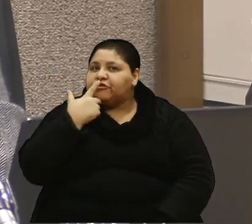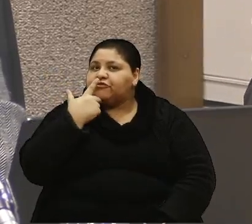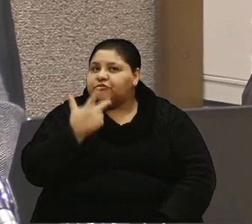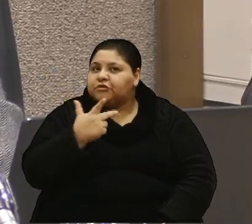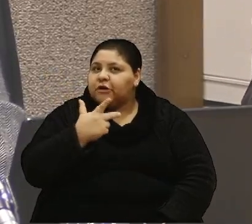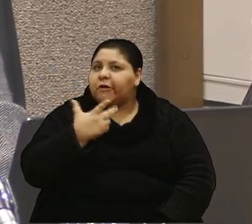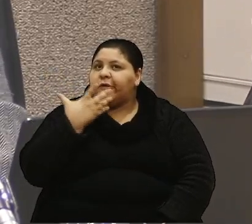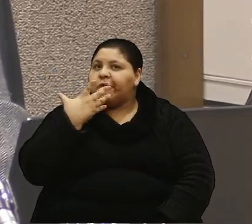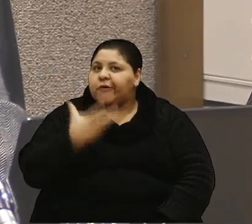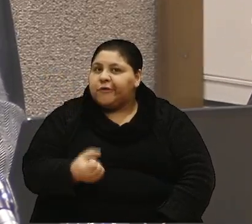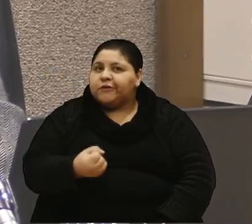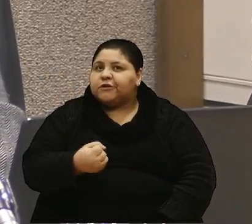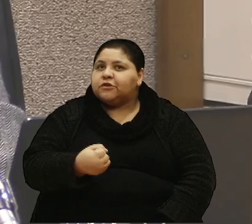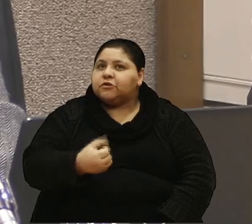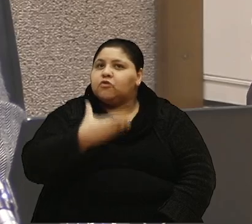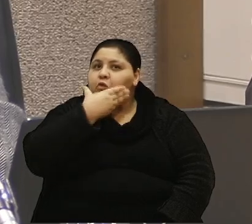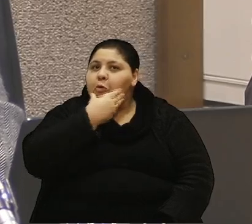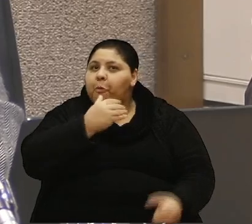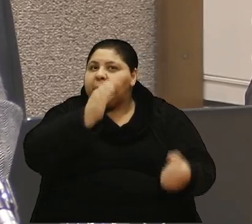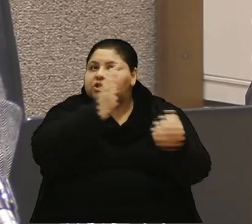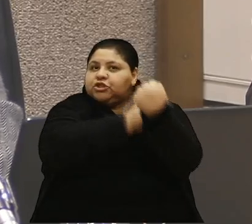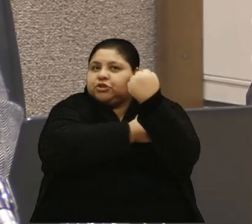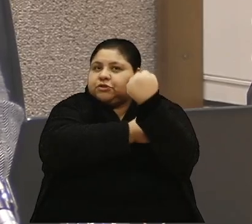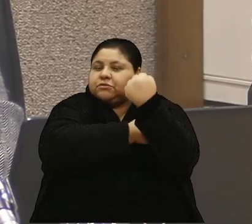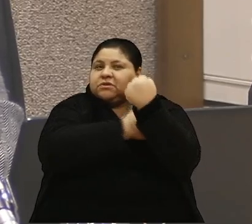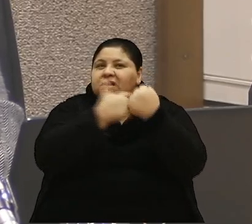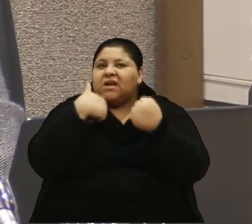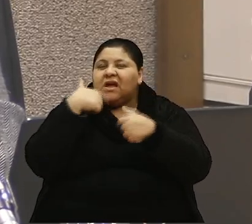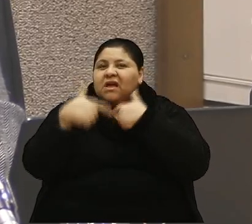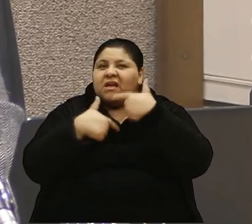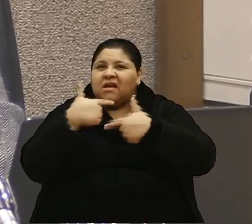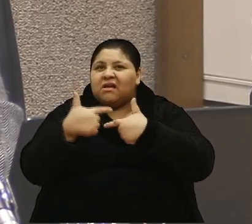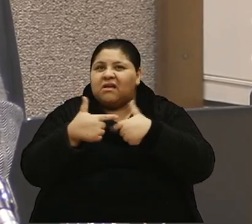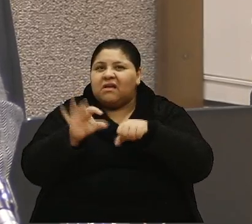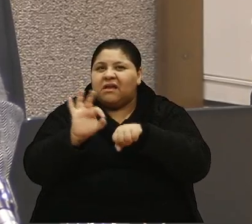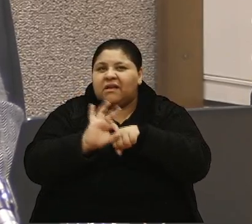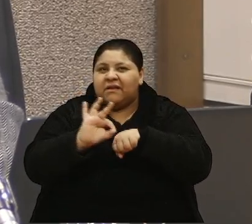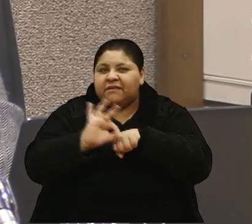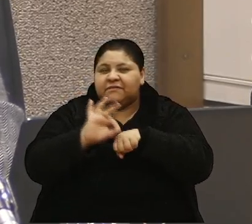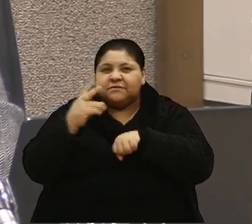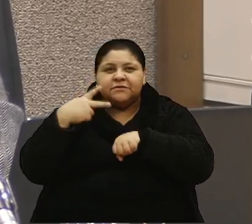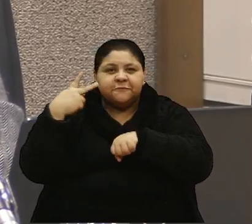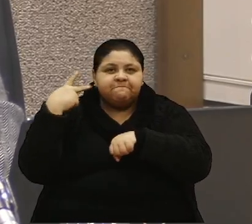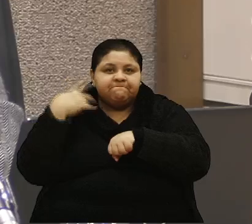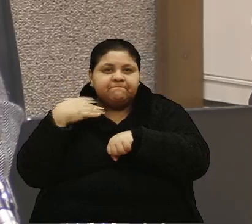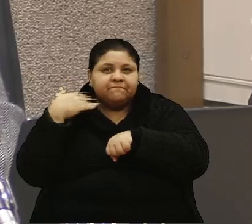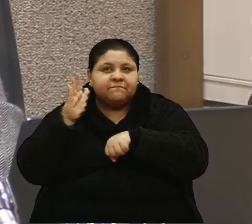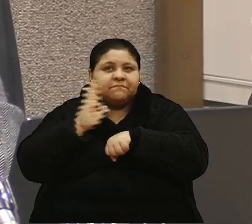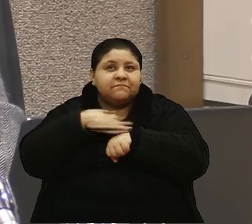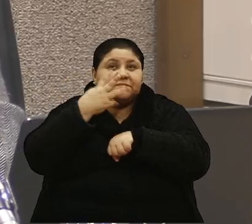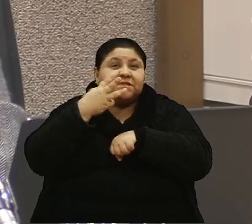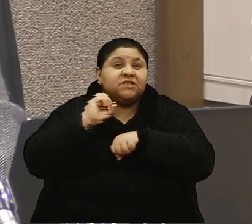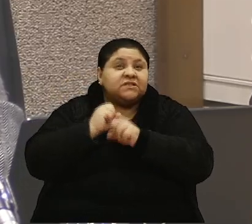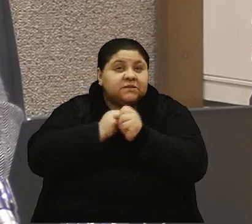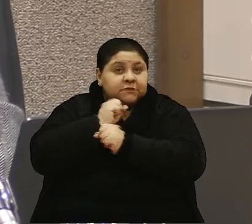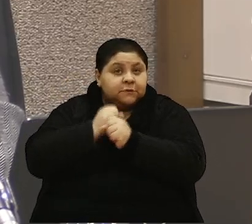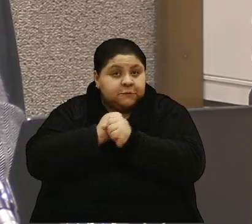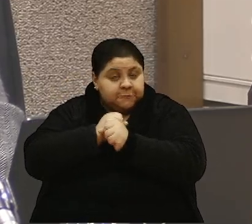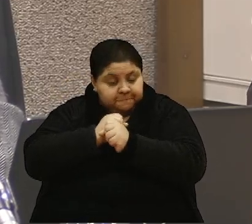assumindo o seu machismo, né? Eu atuo como advogado, vereadora Andressa, há mais de 30 anos.